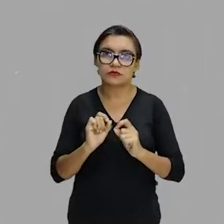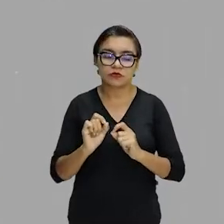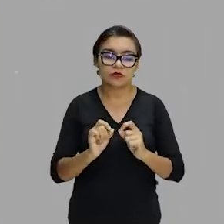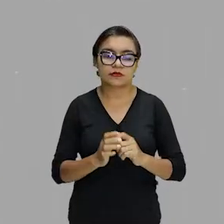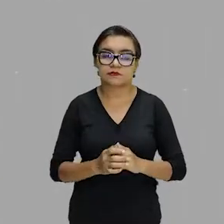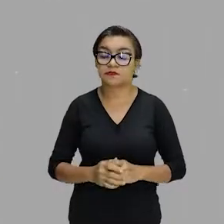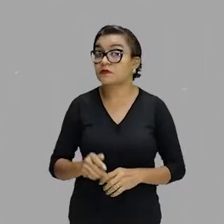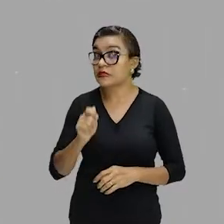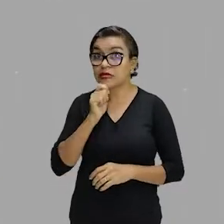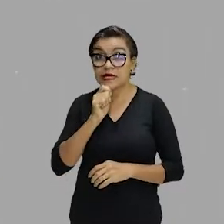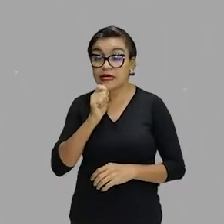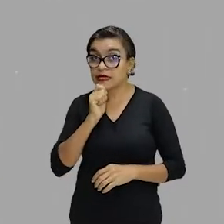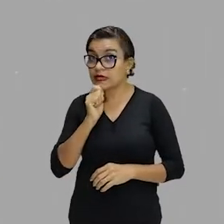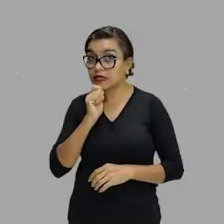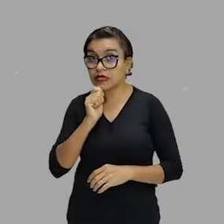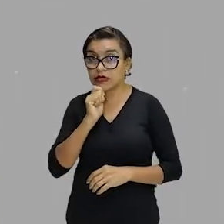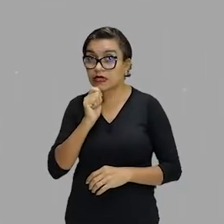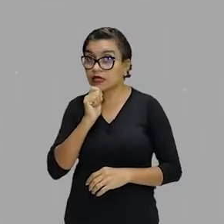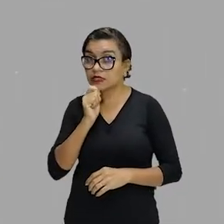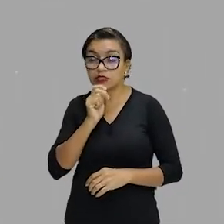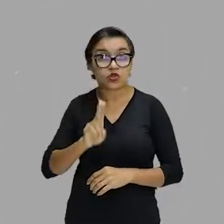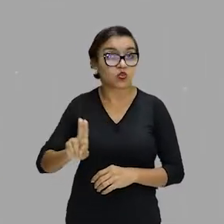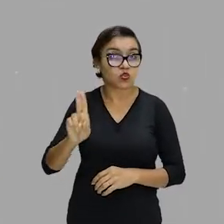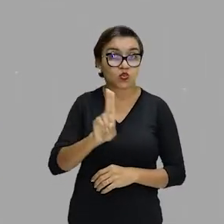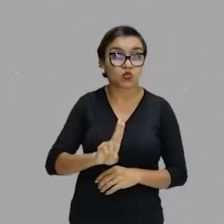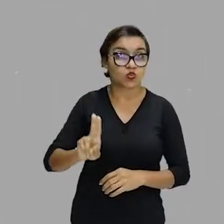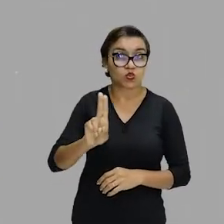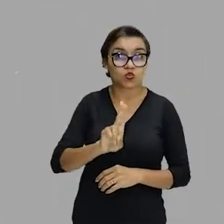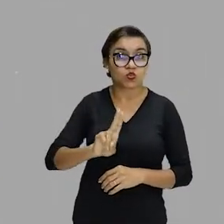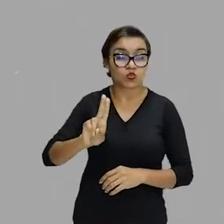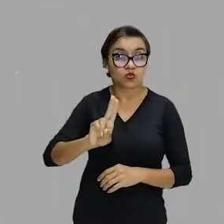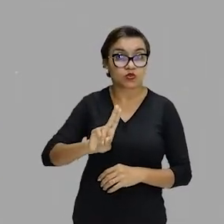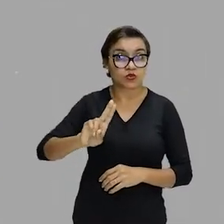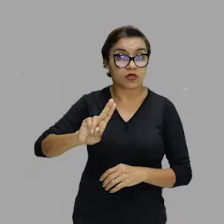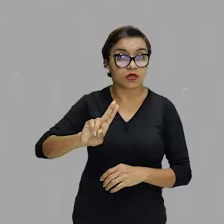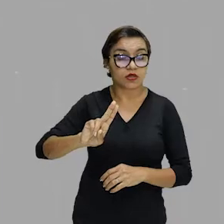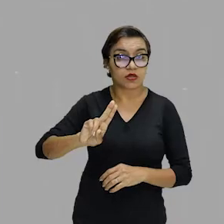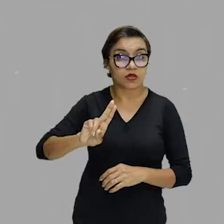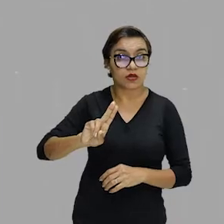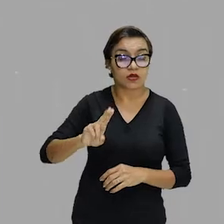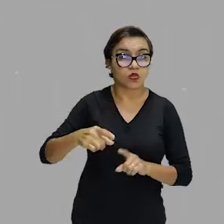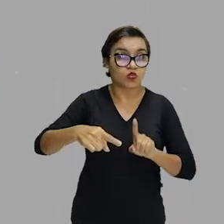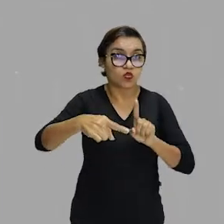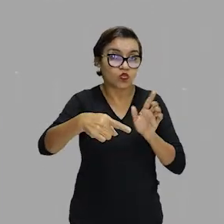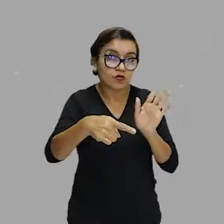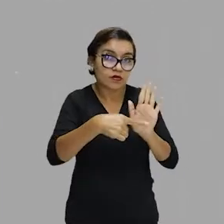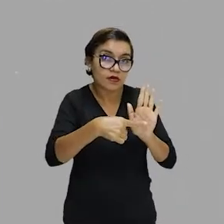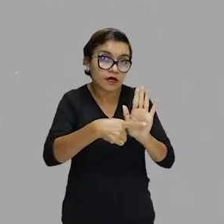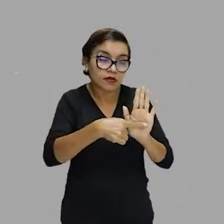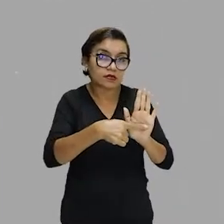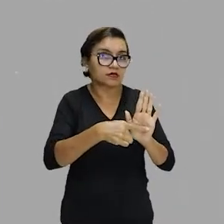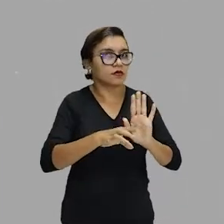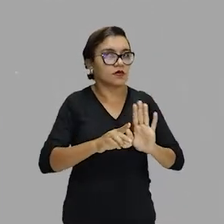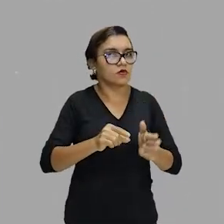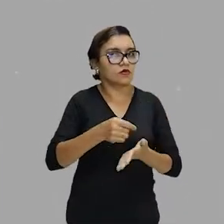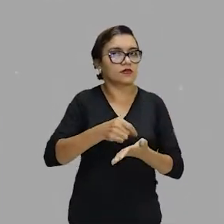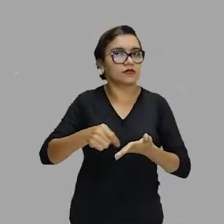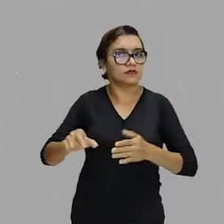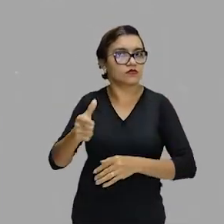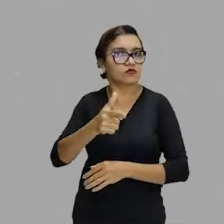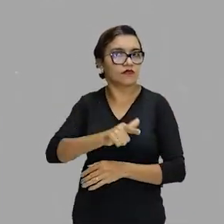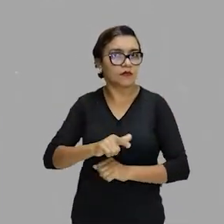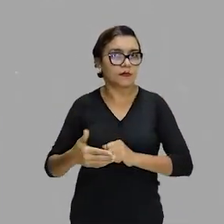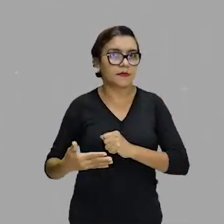eu ainda não estou aplicando o comando do expoente, lá o sinal negativo no expoente, não, eu estou só reescrevendo a minha